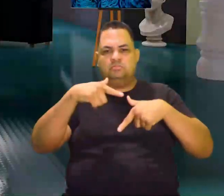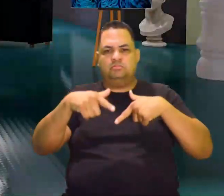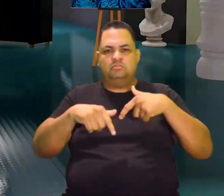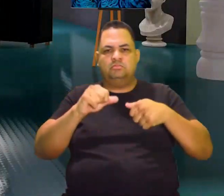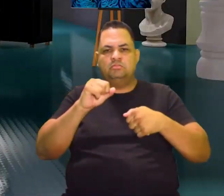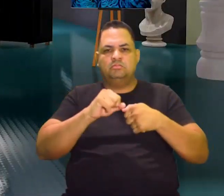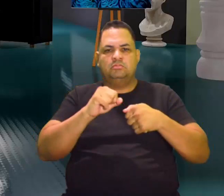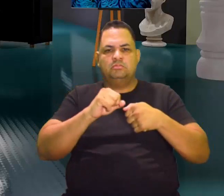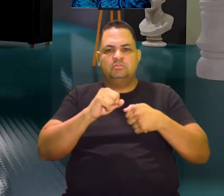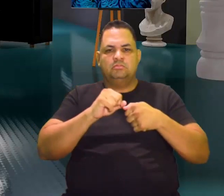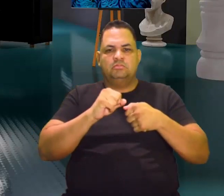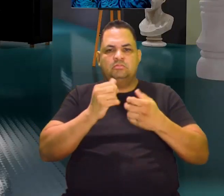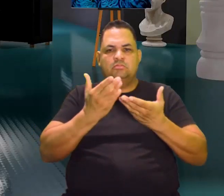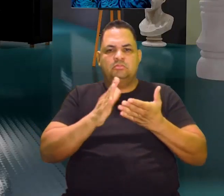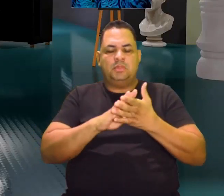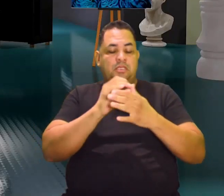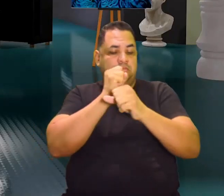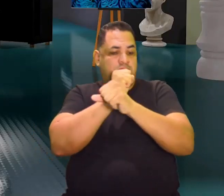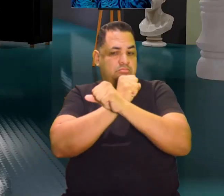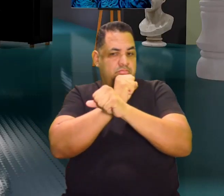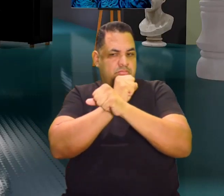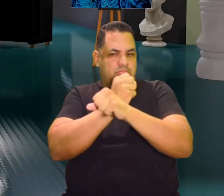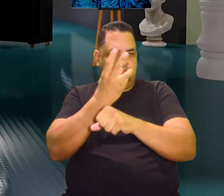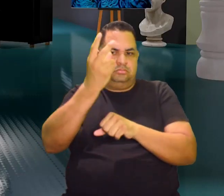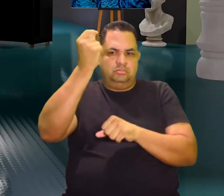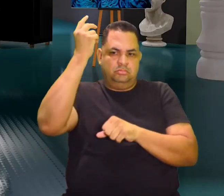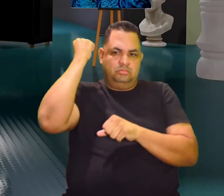feito por mãos escravos, né? Nós sabemos